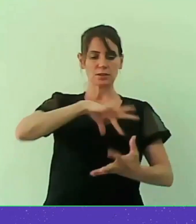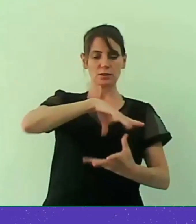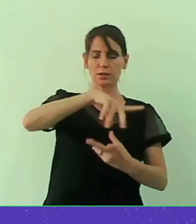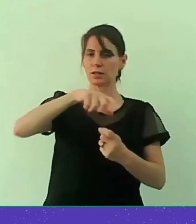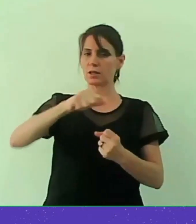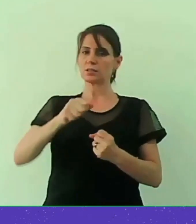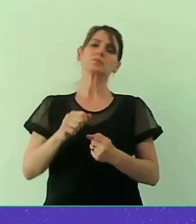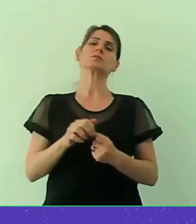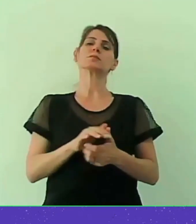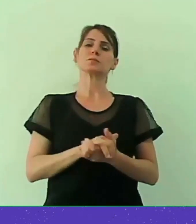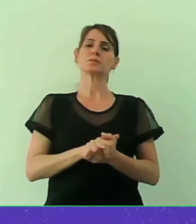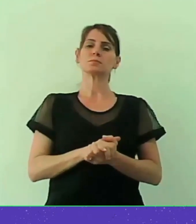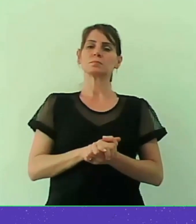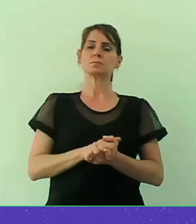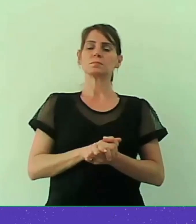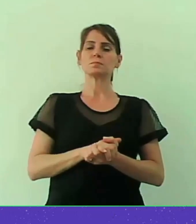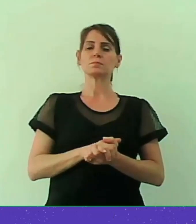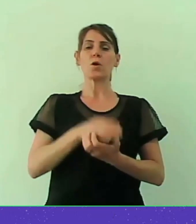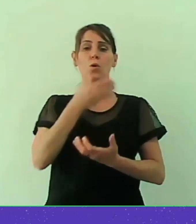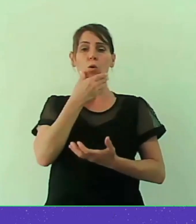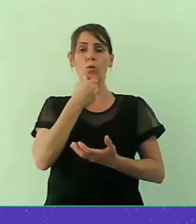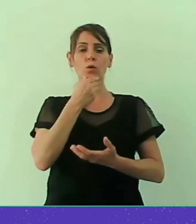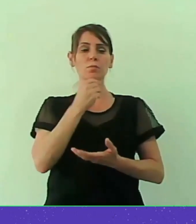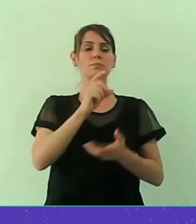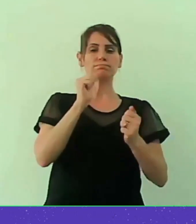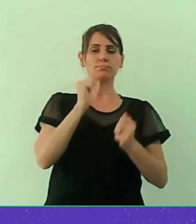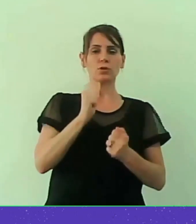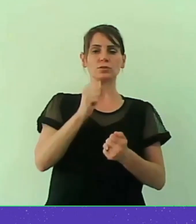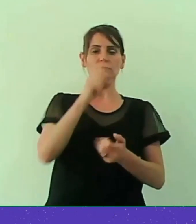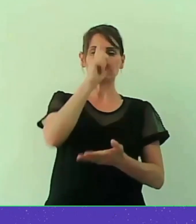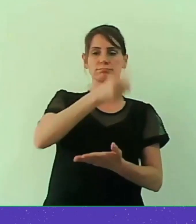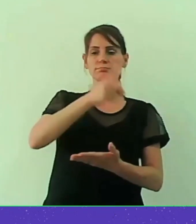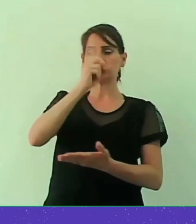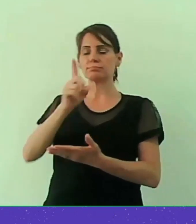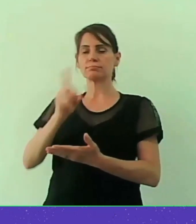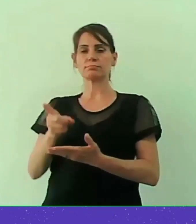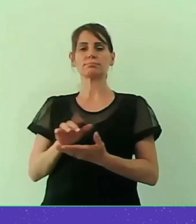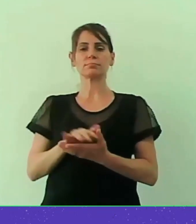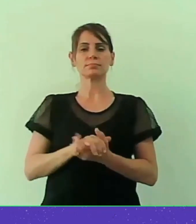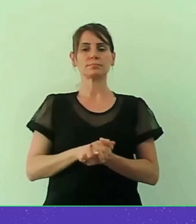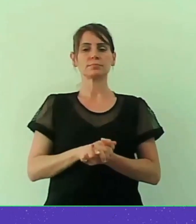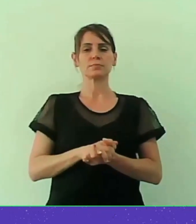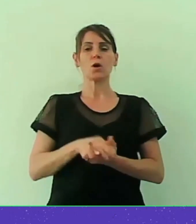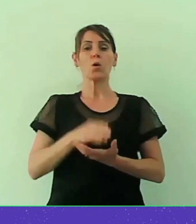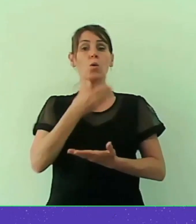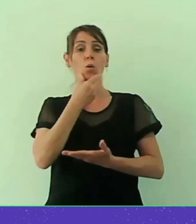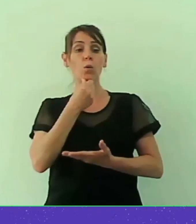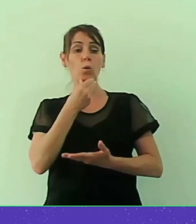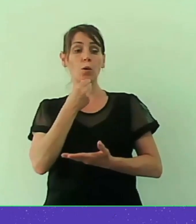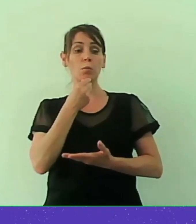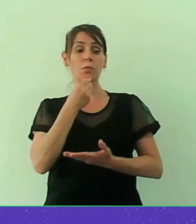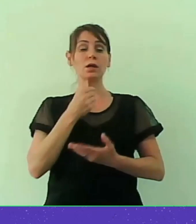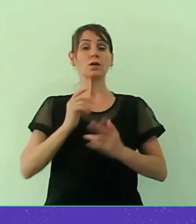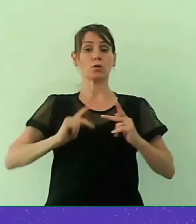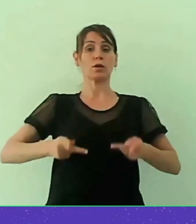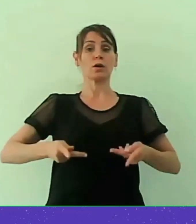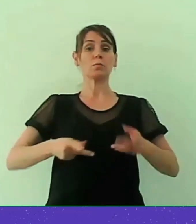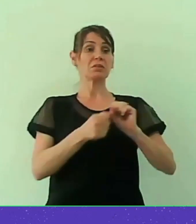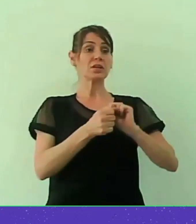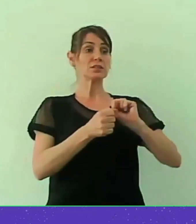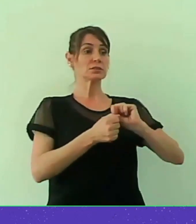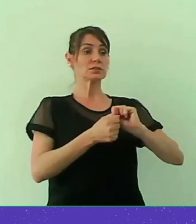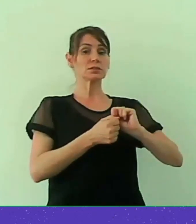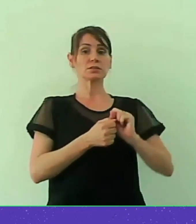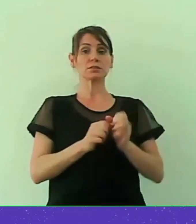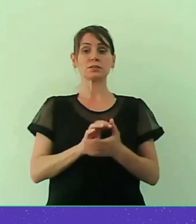répteis que rastejam pela terra. Quer dizer, o homem foi feito, é a única criatura que foi